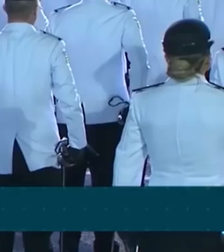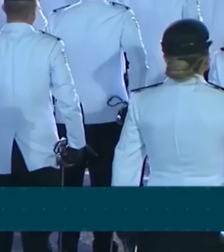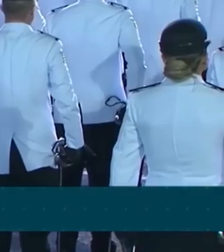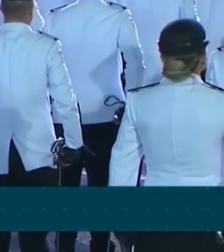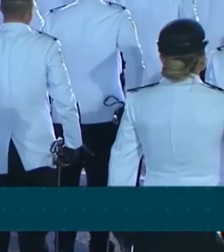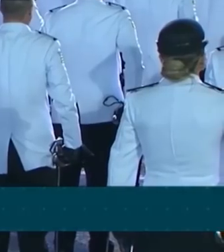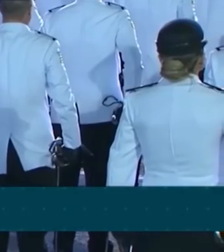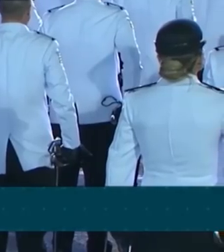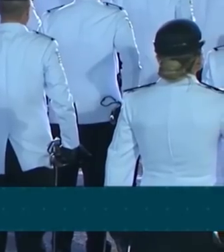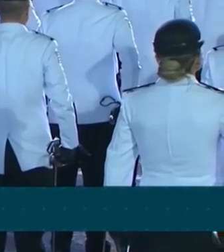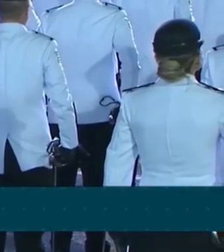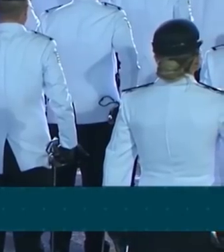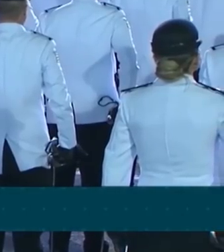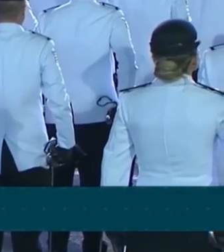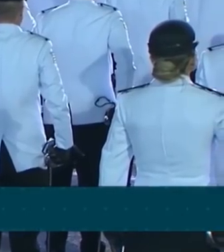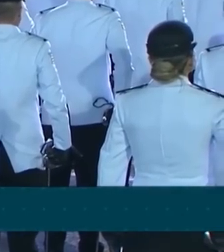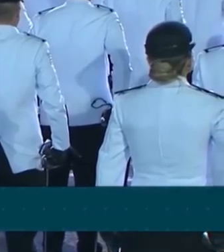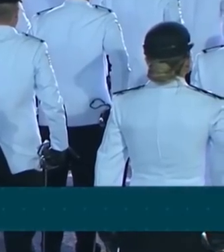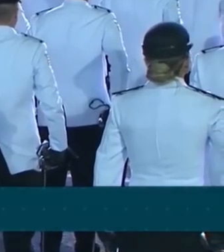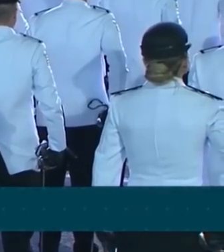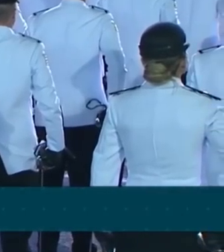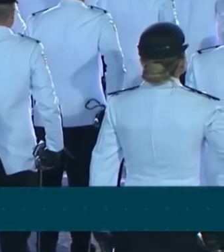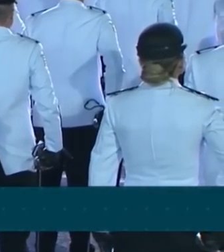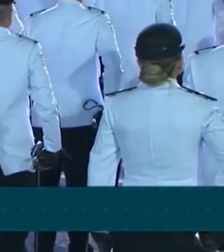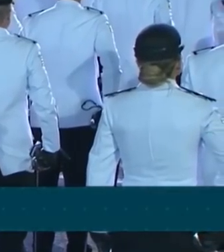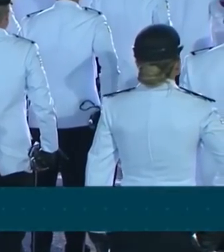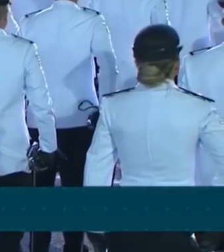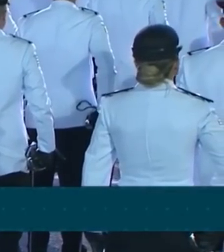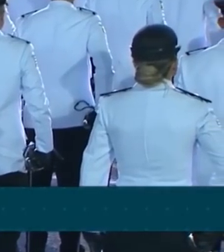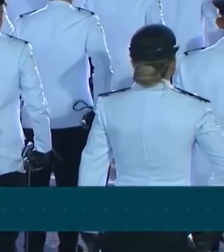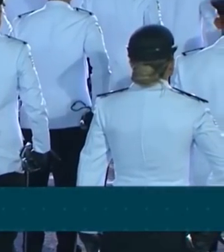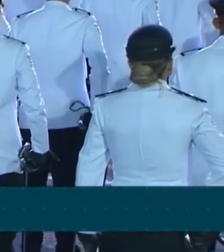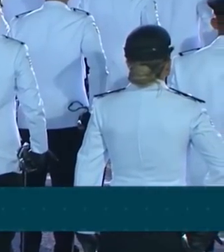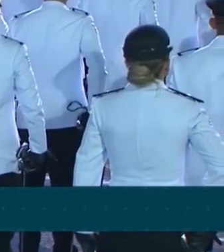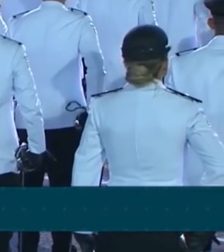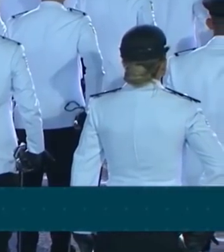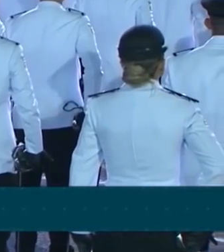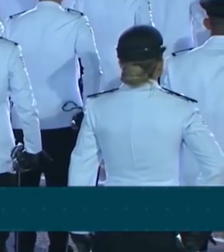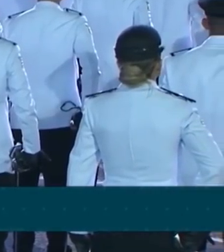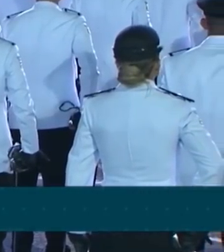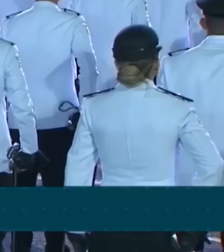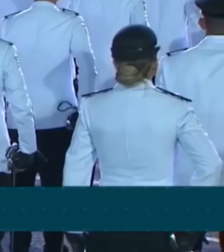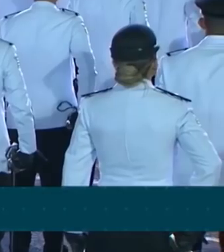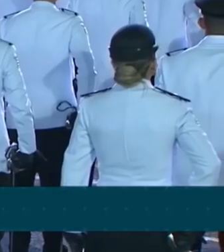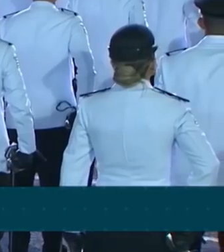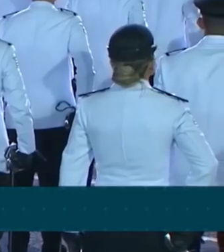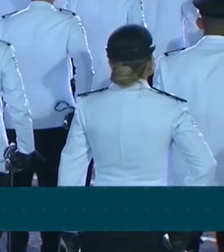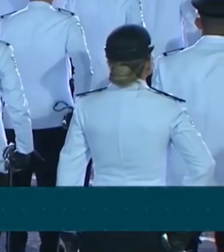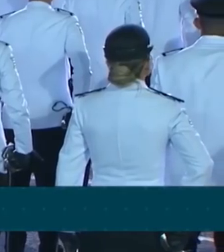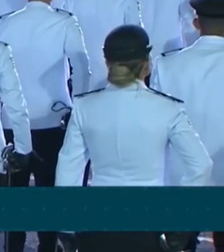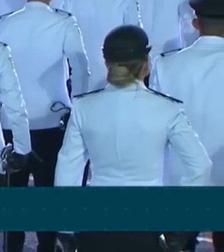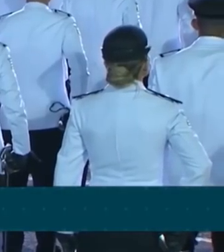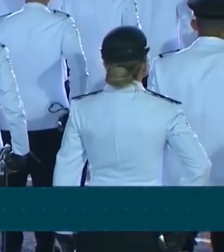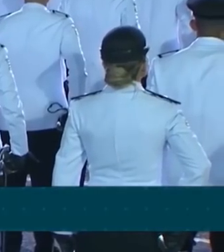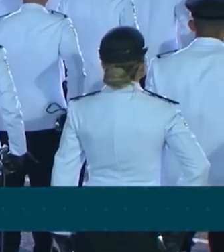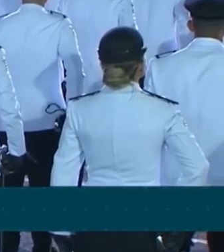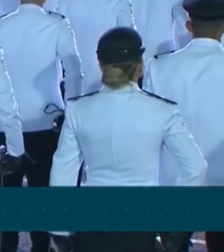que se encontra aqui presente, e pelo privilégio de comandar essa tropa que enche de